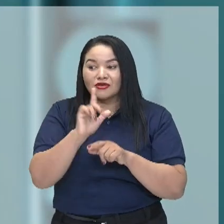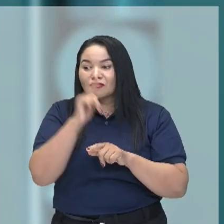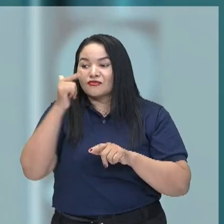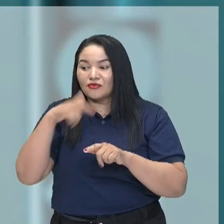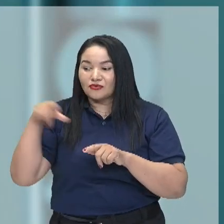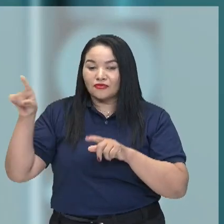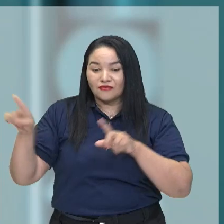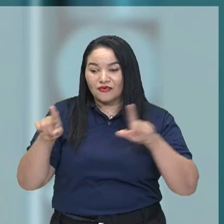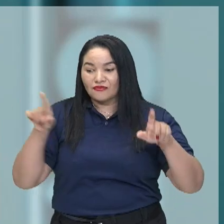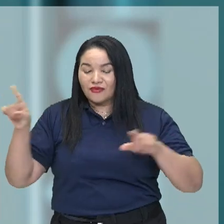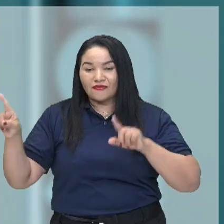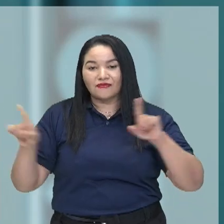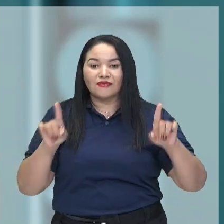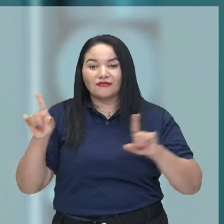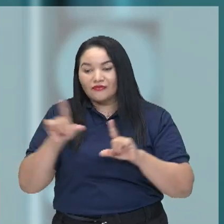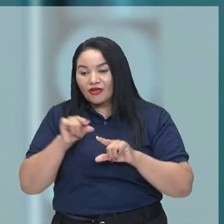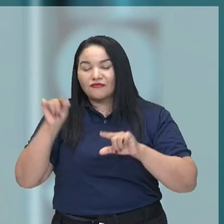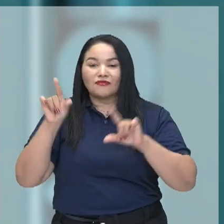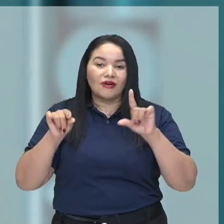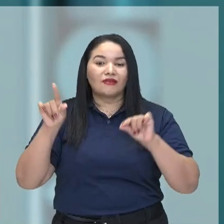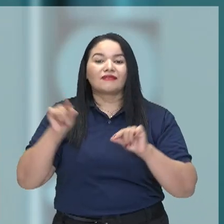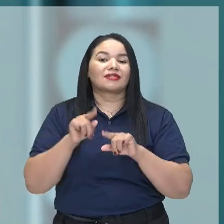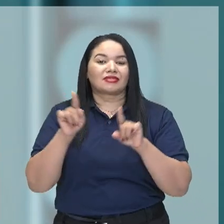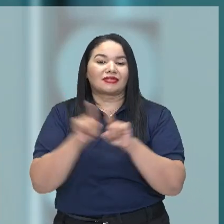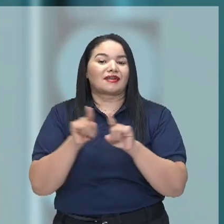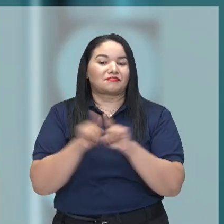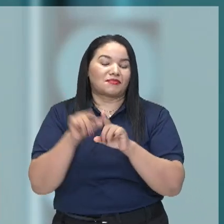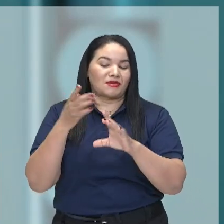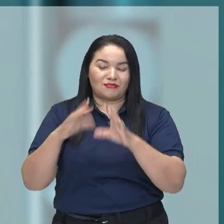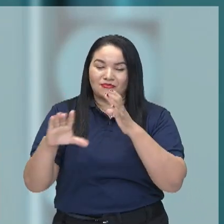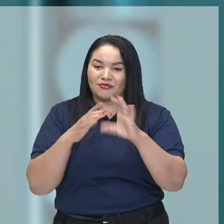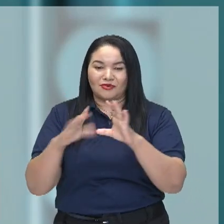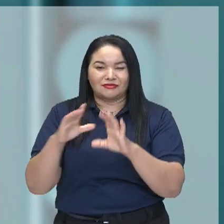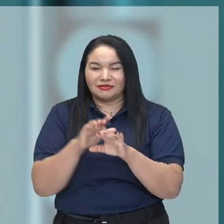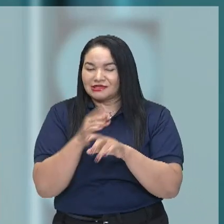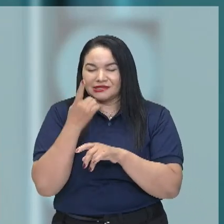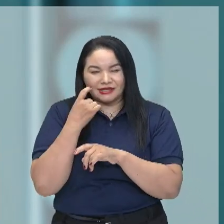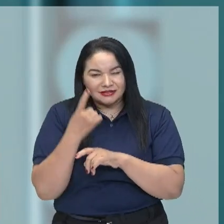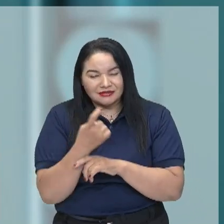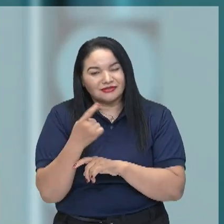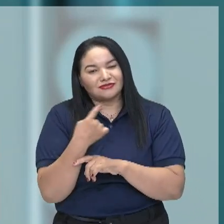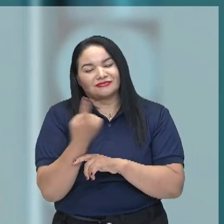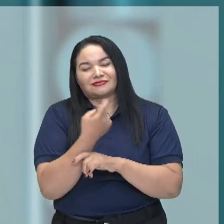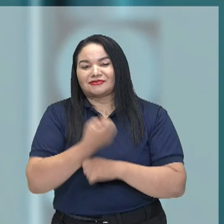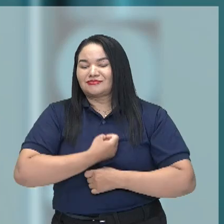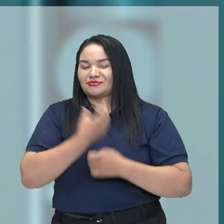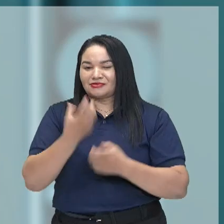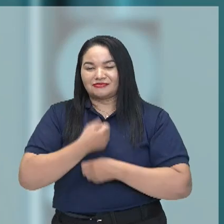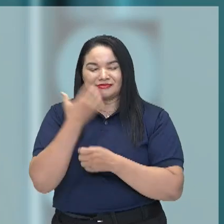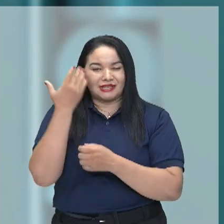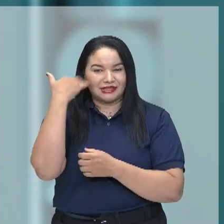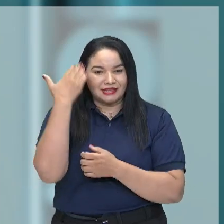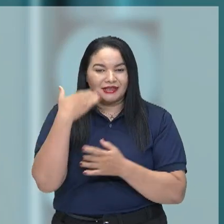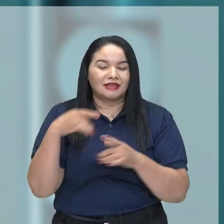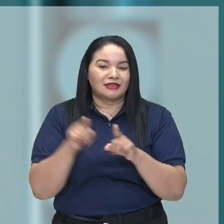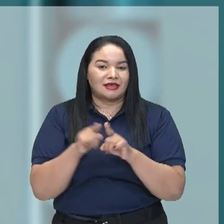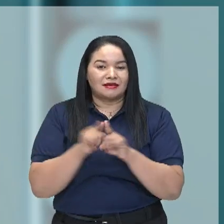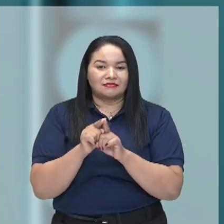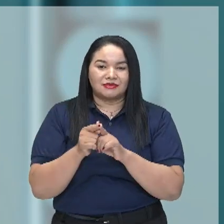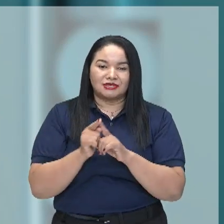um poema, uma música. Isso é bastante interessante para a gente entender a poesia de João Cabral de Melo Neto e da geração